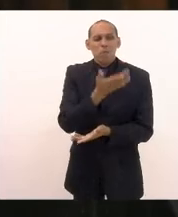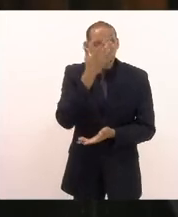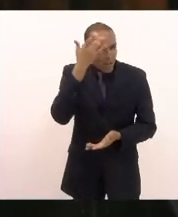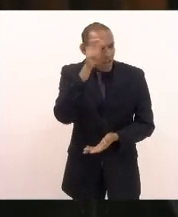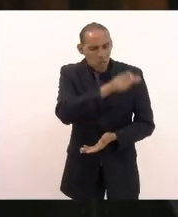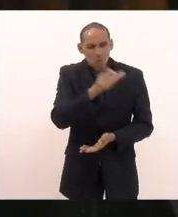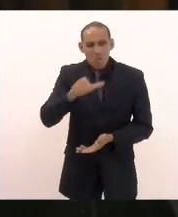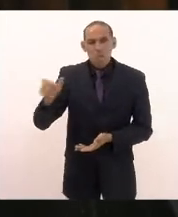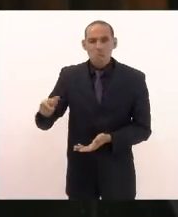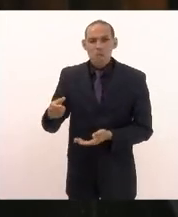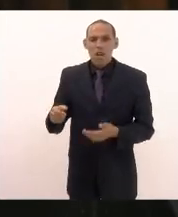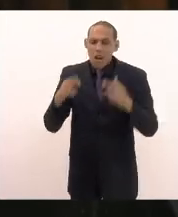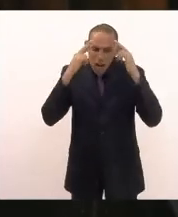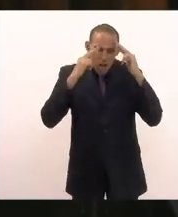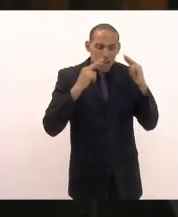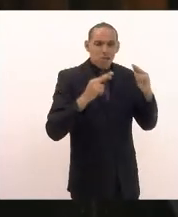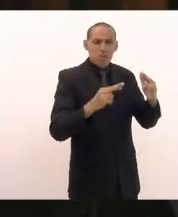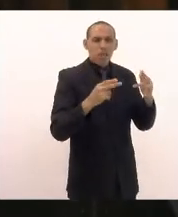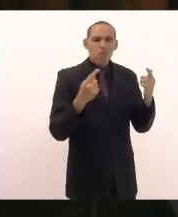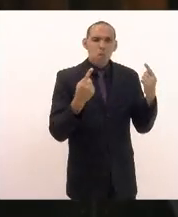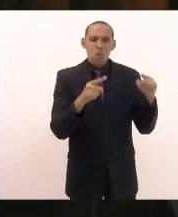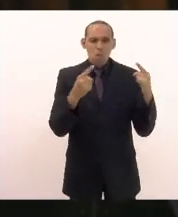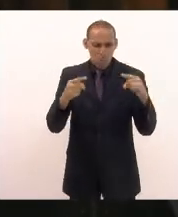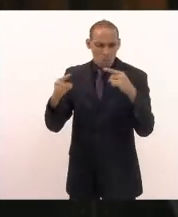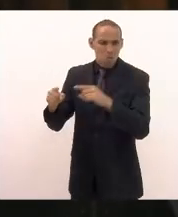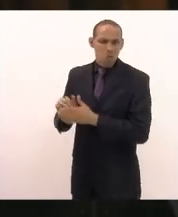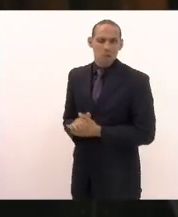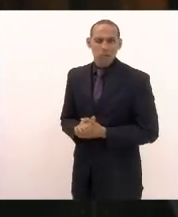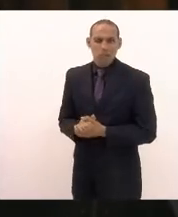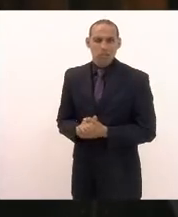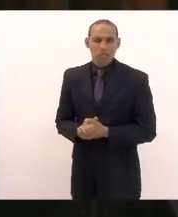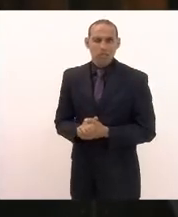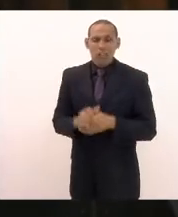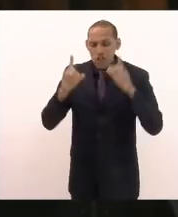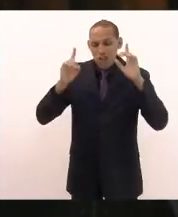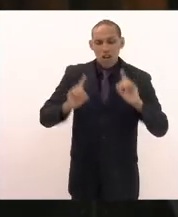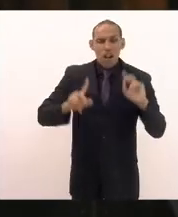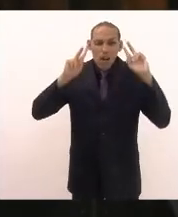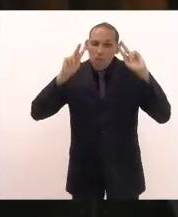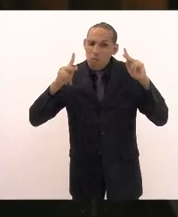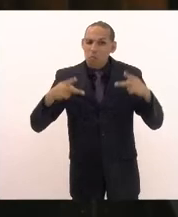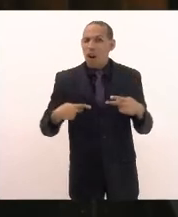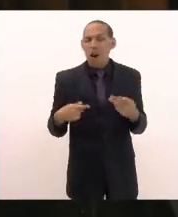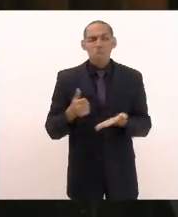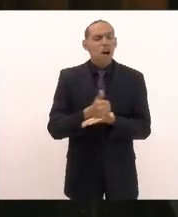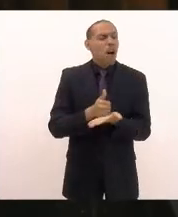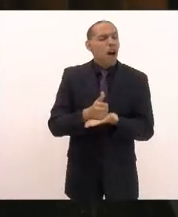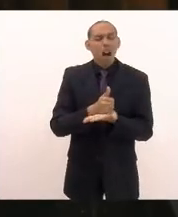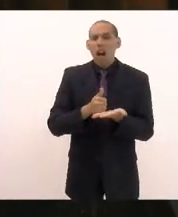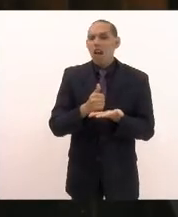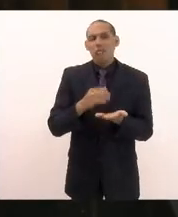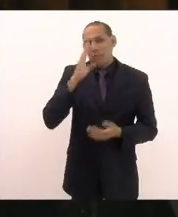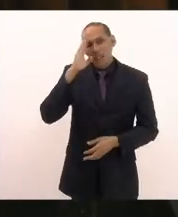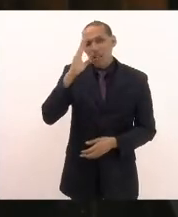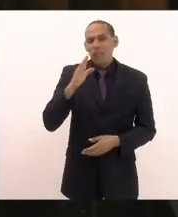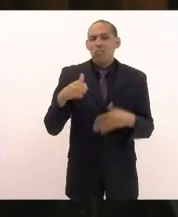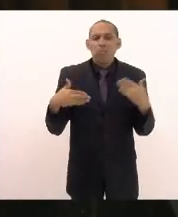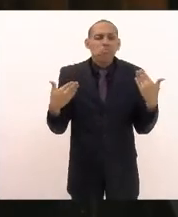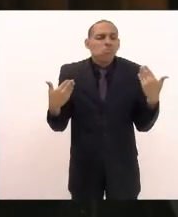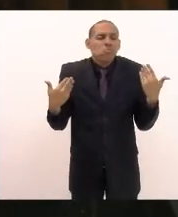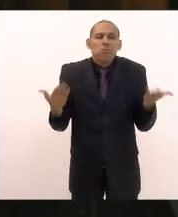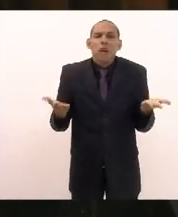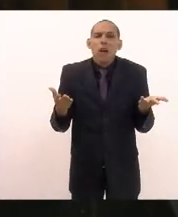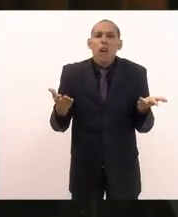é um atentado contra os direitos humanos mais básicos, mais fundamentais, eu não sei então o que